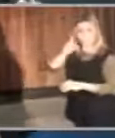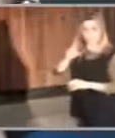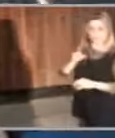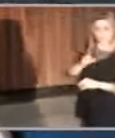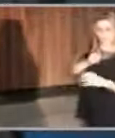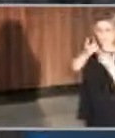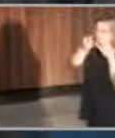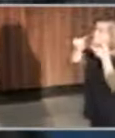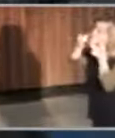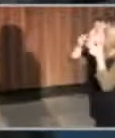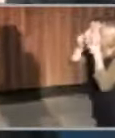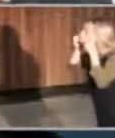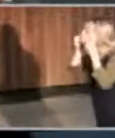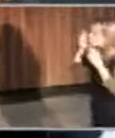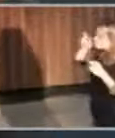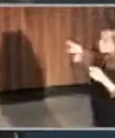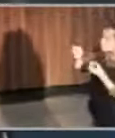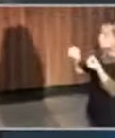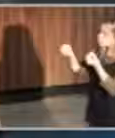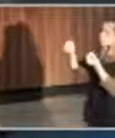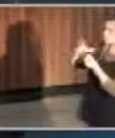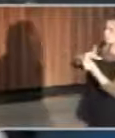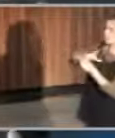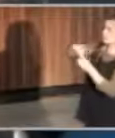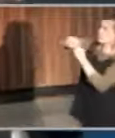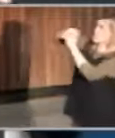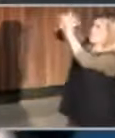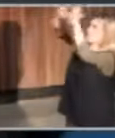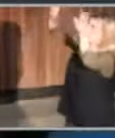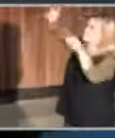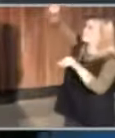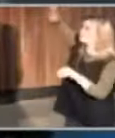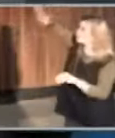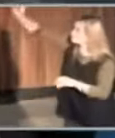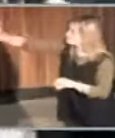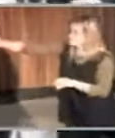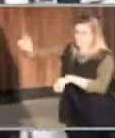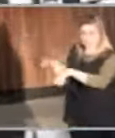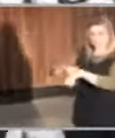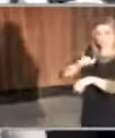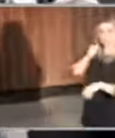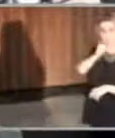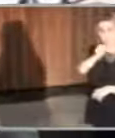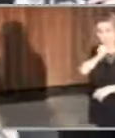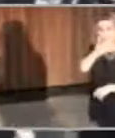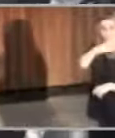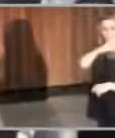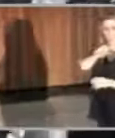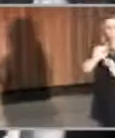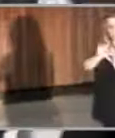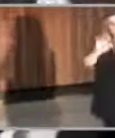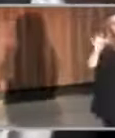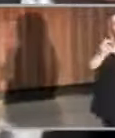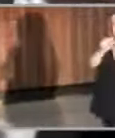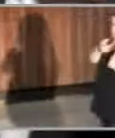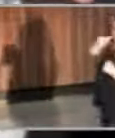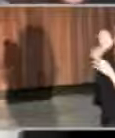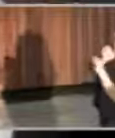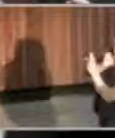a glória do Senhor descer sobre o tabernáculo. Então o papai ficava na porta e toda a família ficava